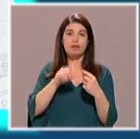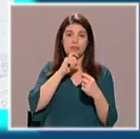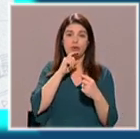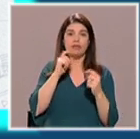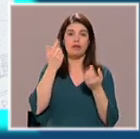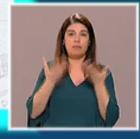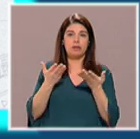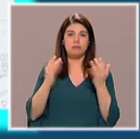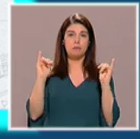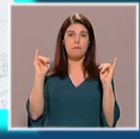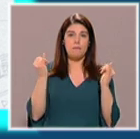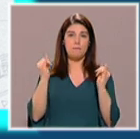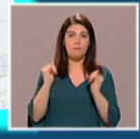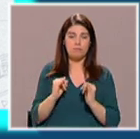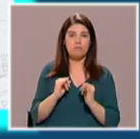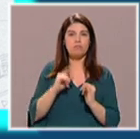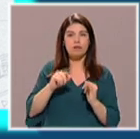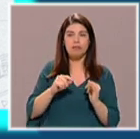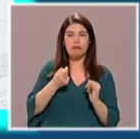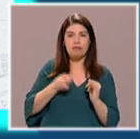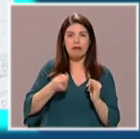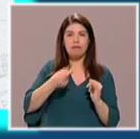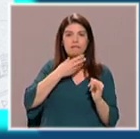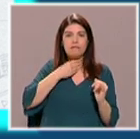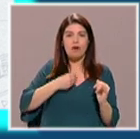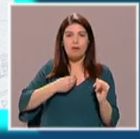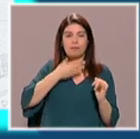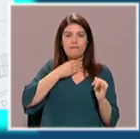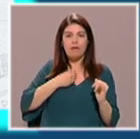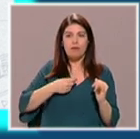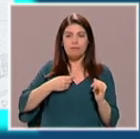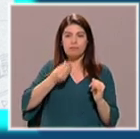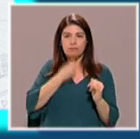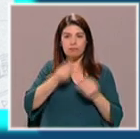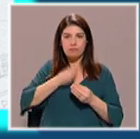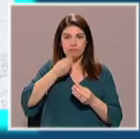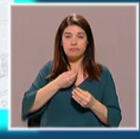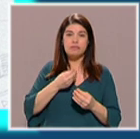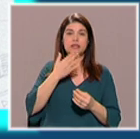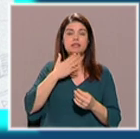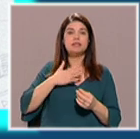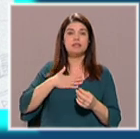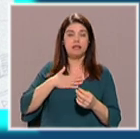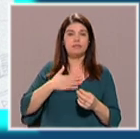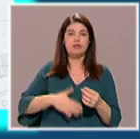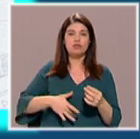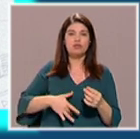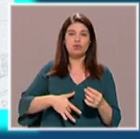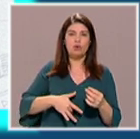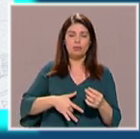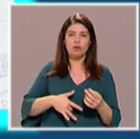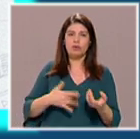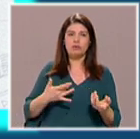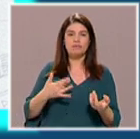progressiva associada a uma fome constante. Esta fome constante provoca um desconforto ao nível do estômago devido